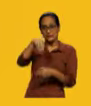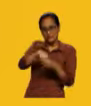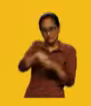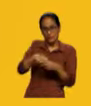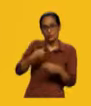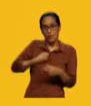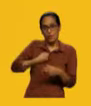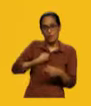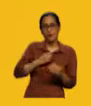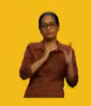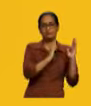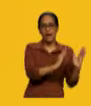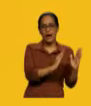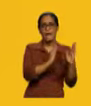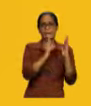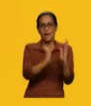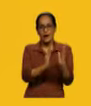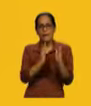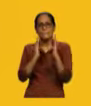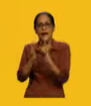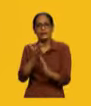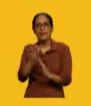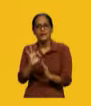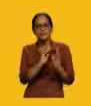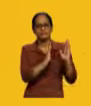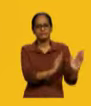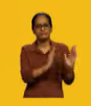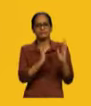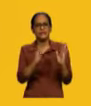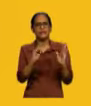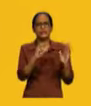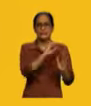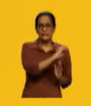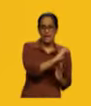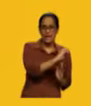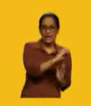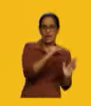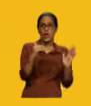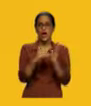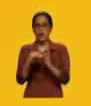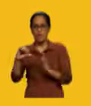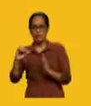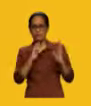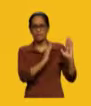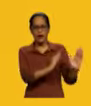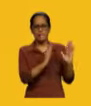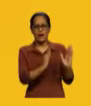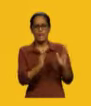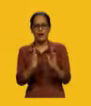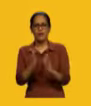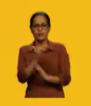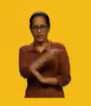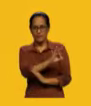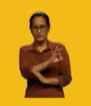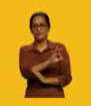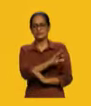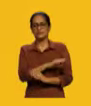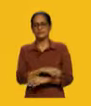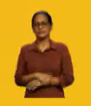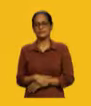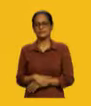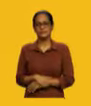de 10 em 10, então eu vou ter 10 algarismos de 0 a 9, tá?